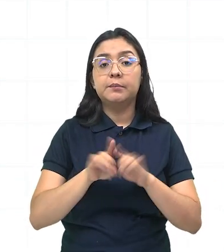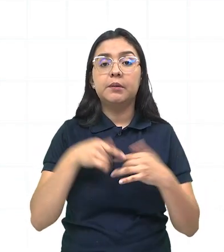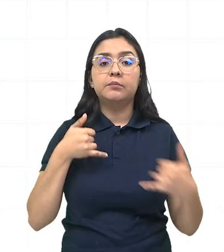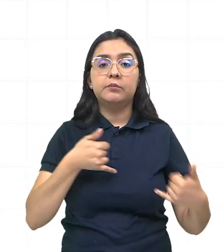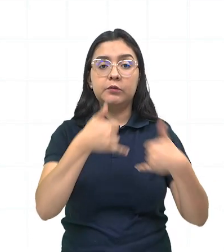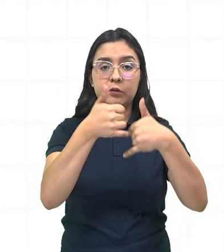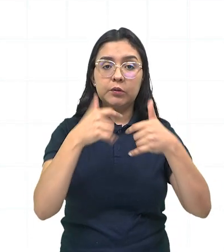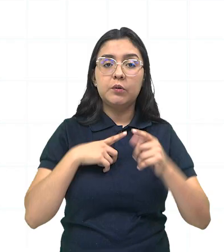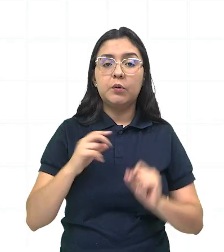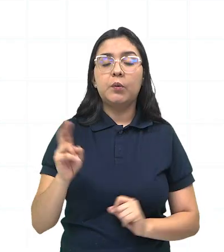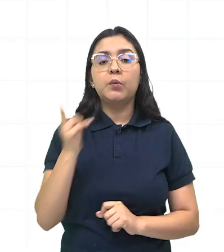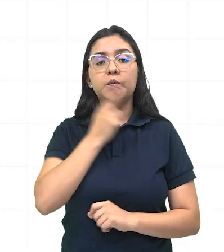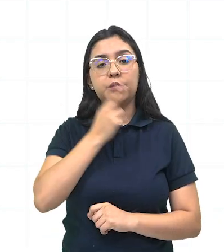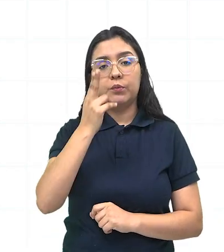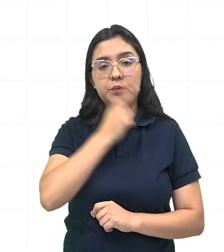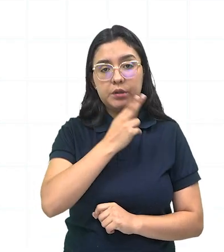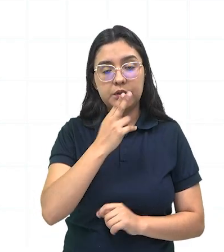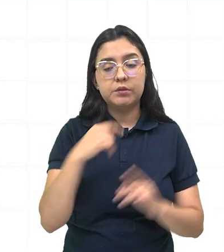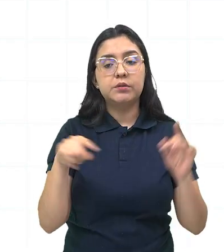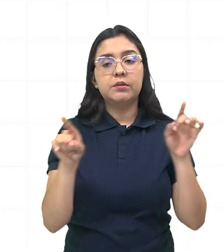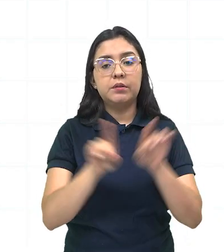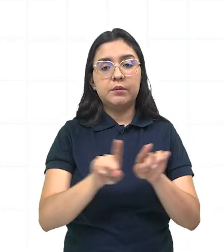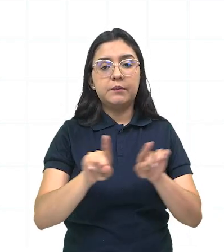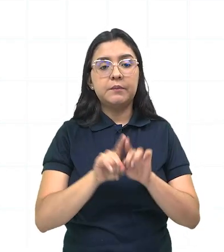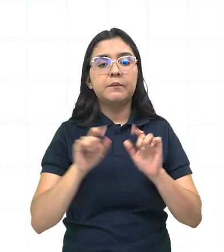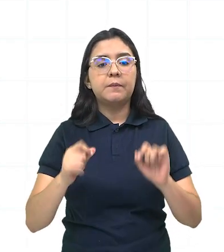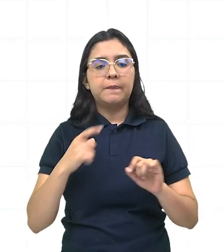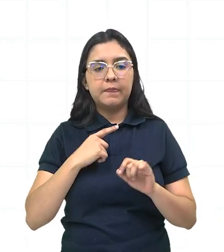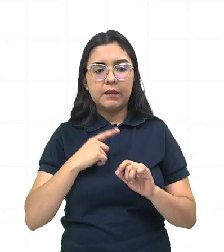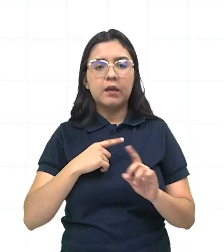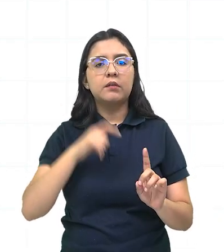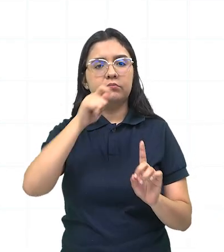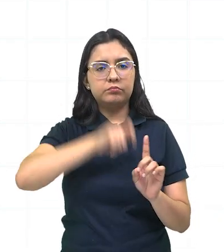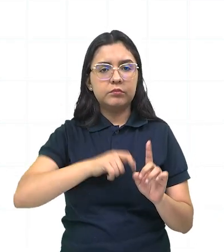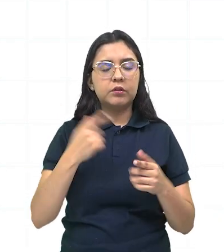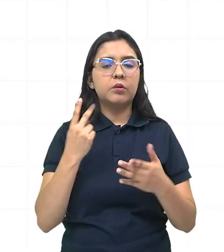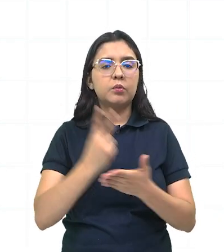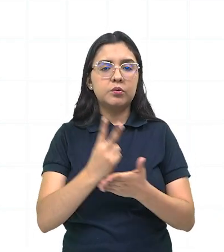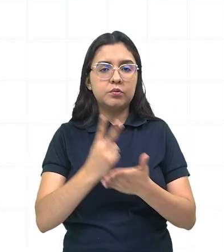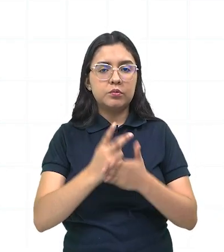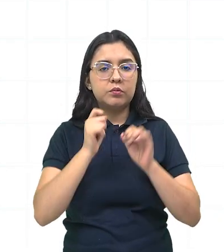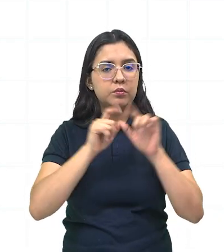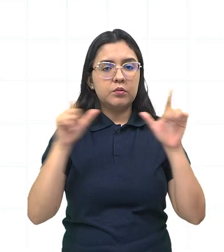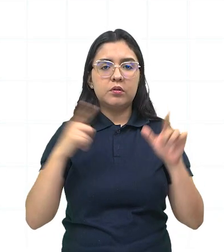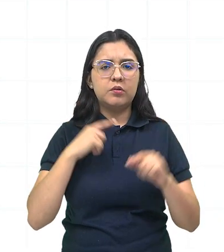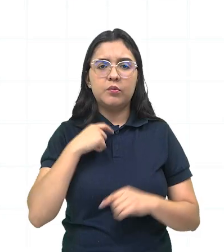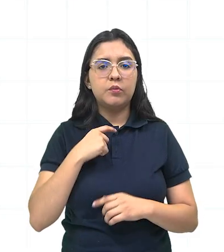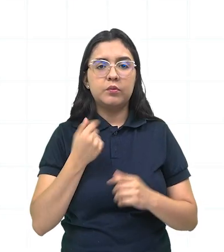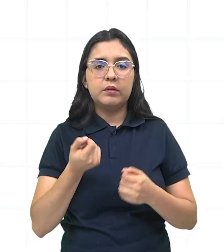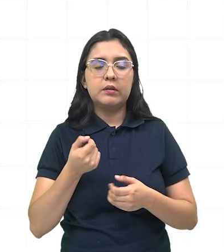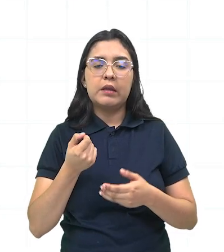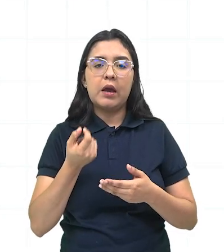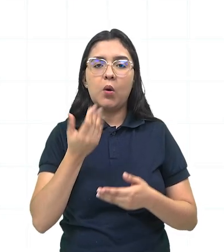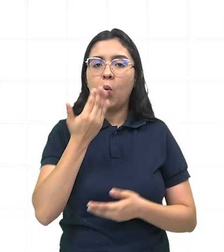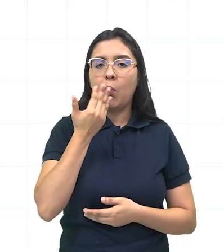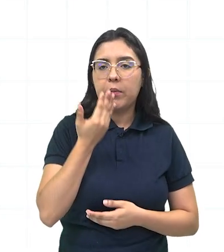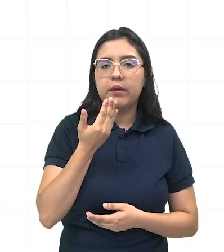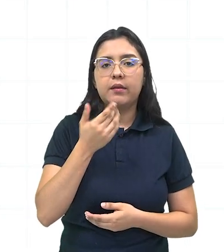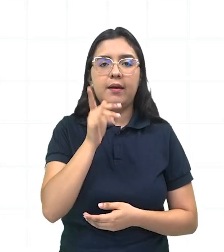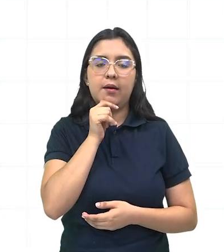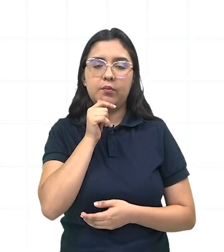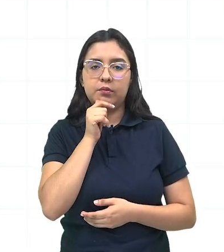contate imediatamente o serviço de emergência, mantenha a vítima consciente e não ofereça água ou